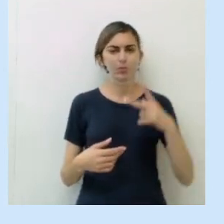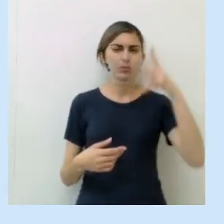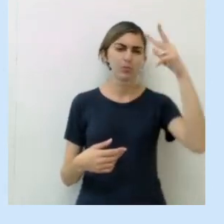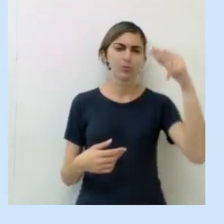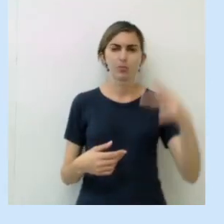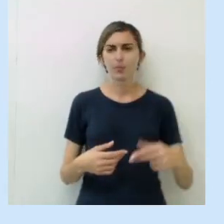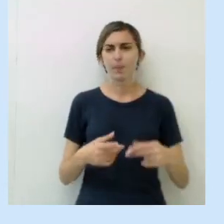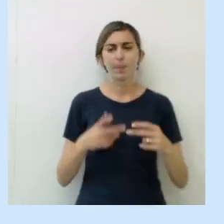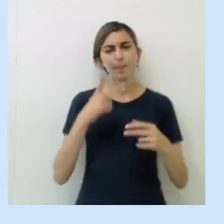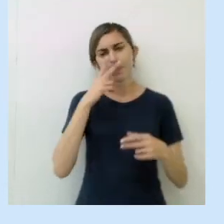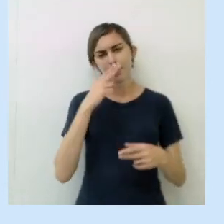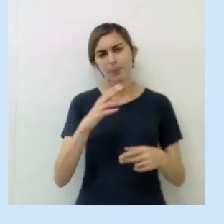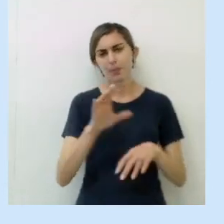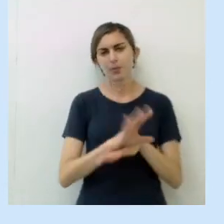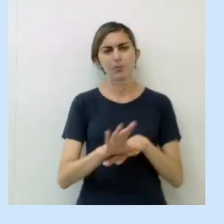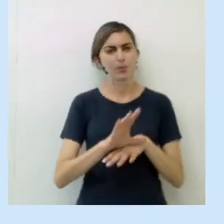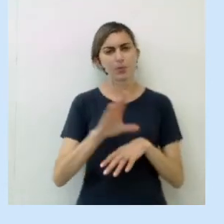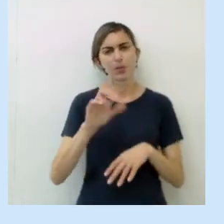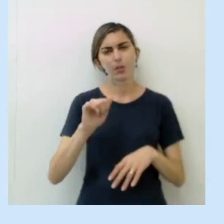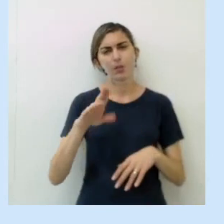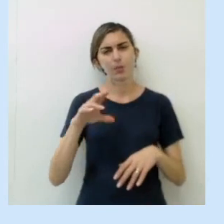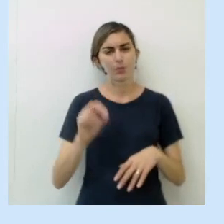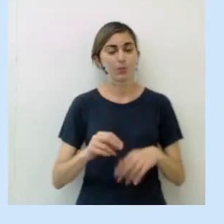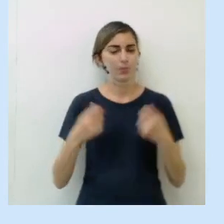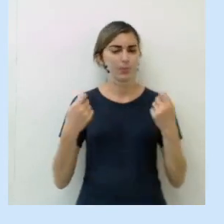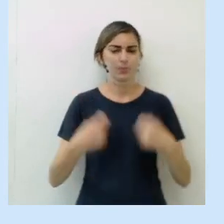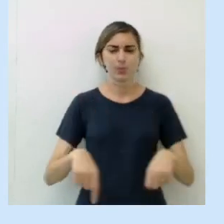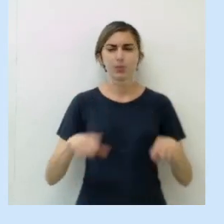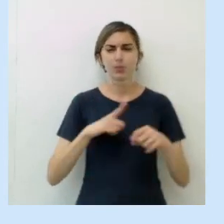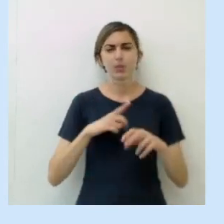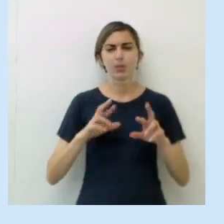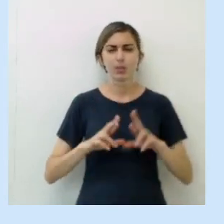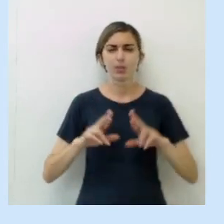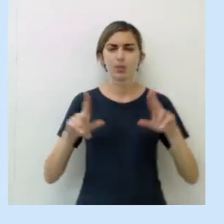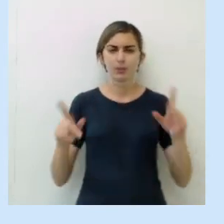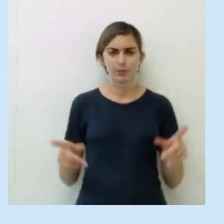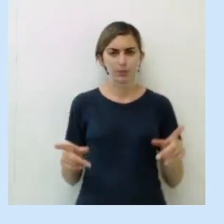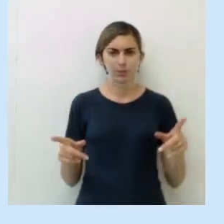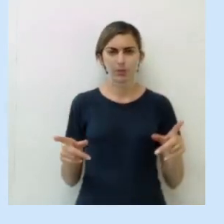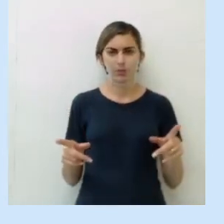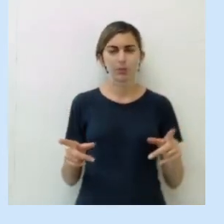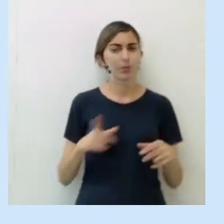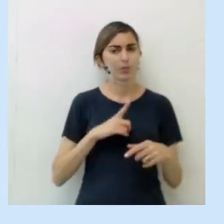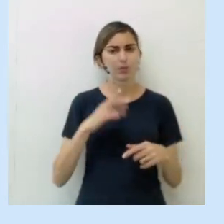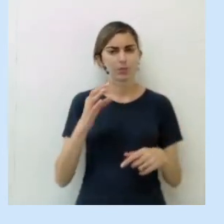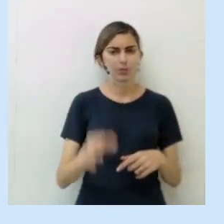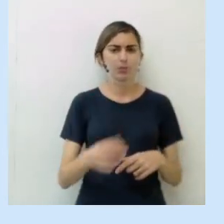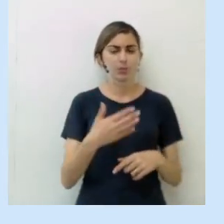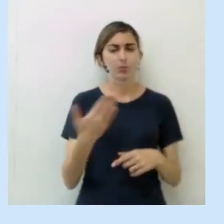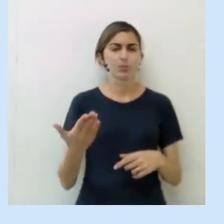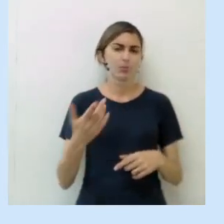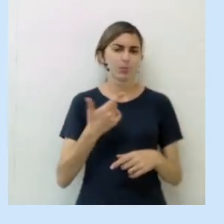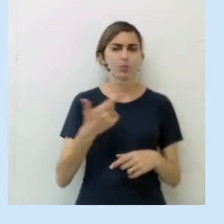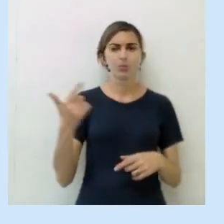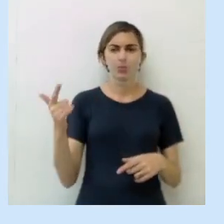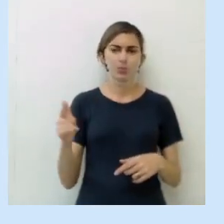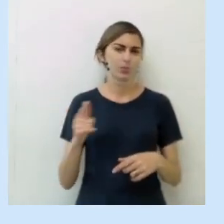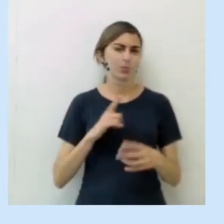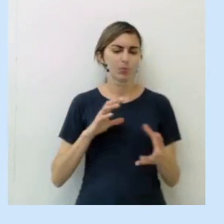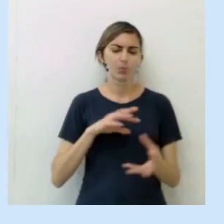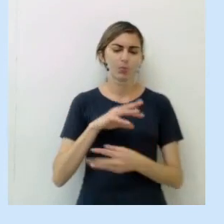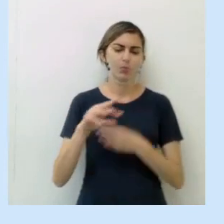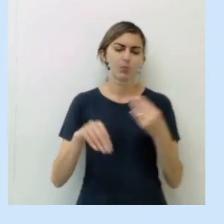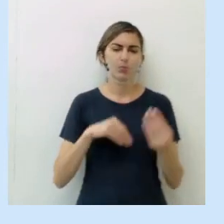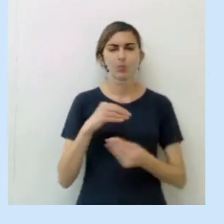iguais no mesmo carbono. Eles precisam ser diferentes, tá certo? Então, qual é a outra condição para um